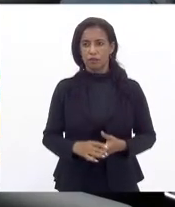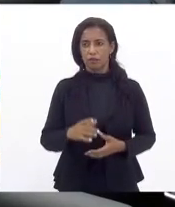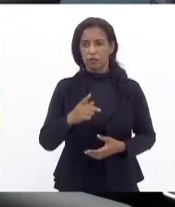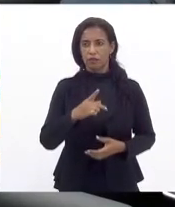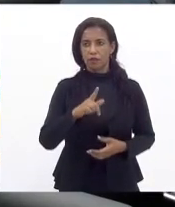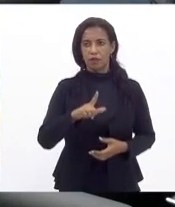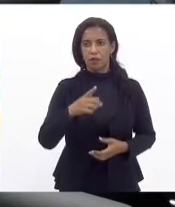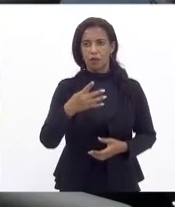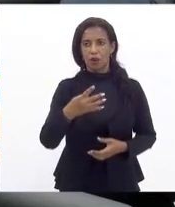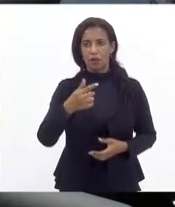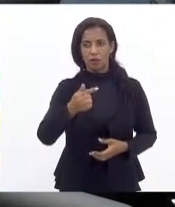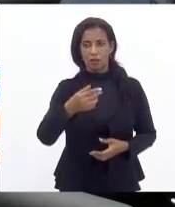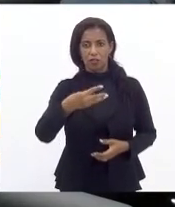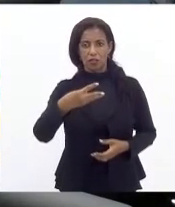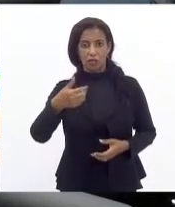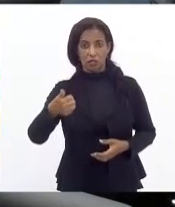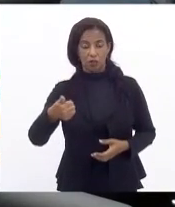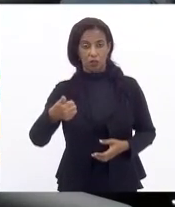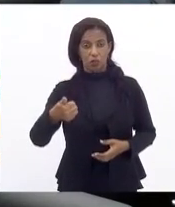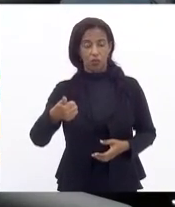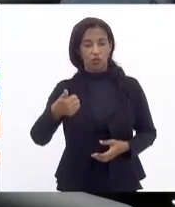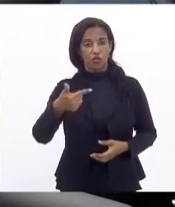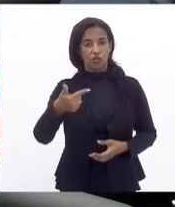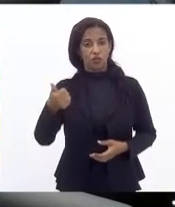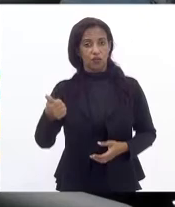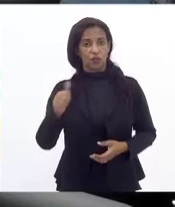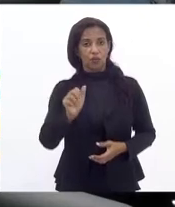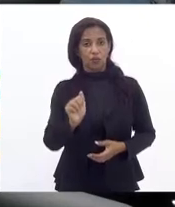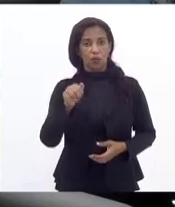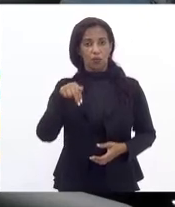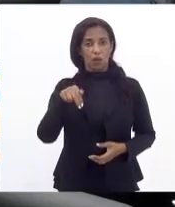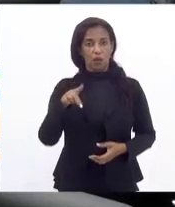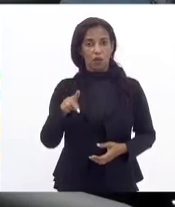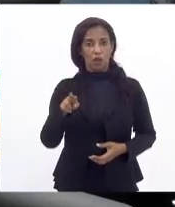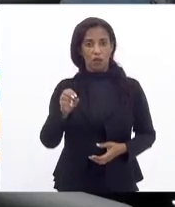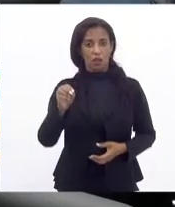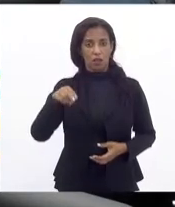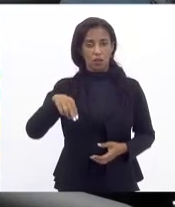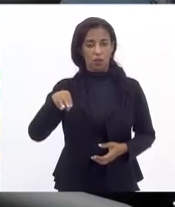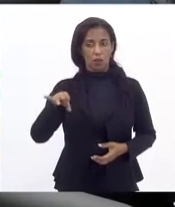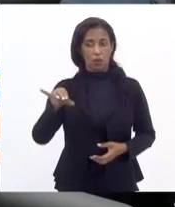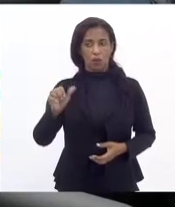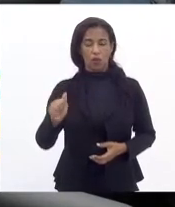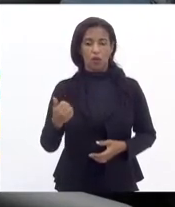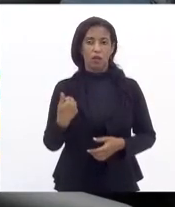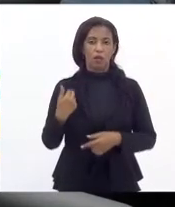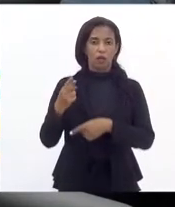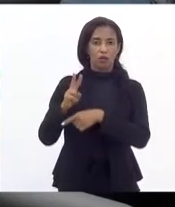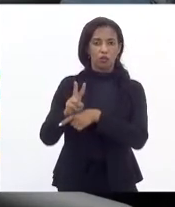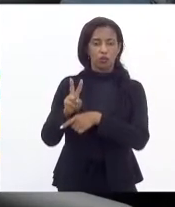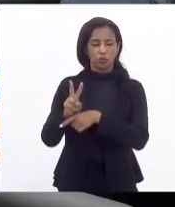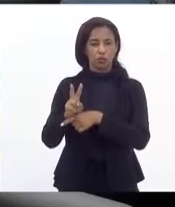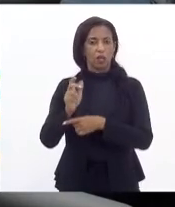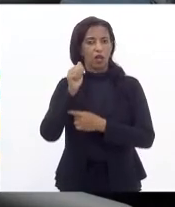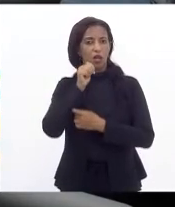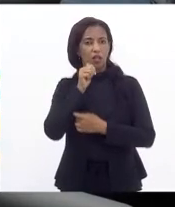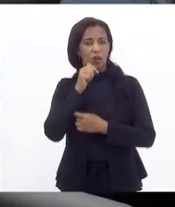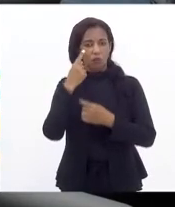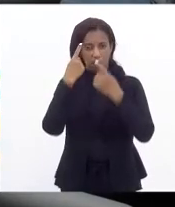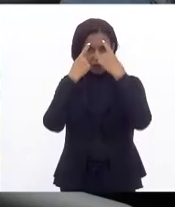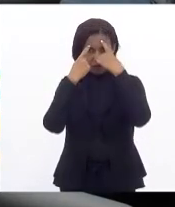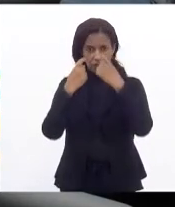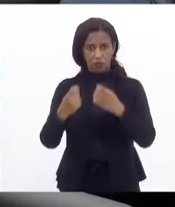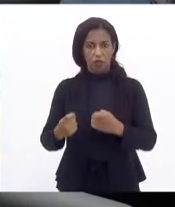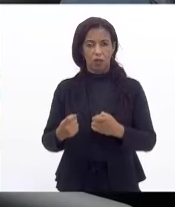lei 4731 de 21, de autoria do deputado Anderson Moraes. Institui o serviço de atendimento móvel às mulheres vítimas de